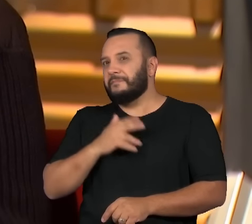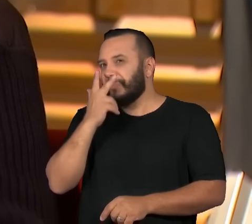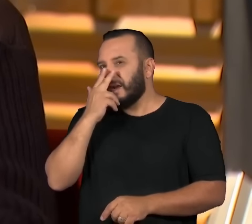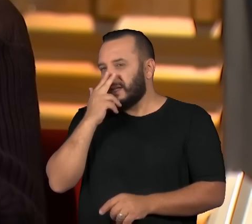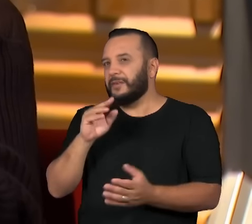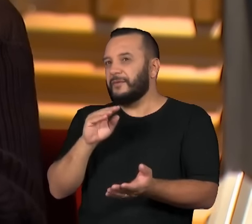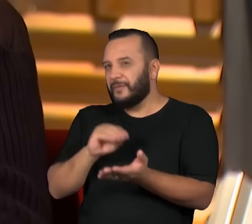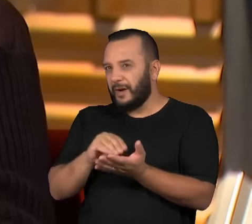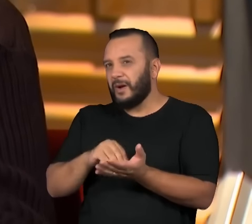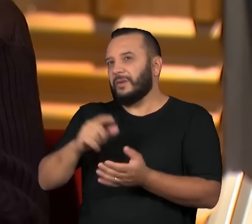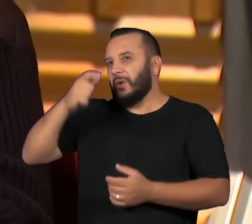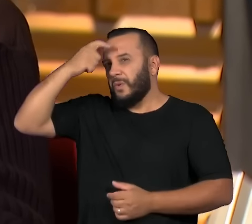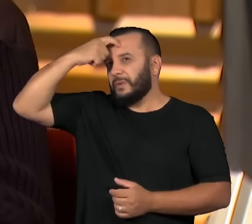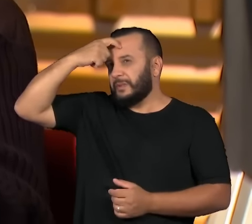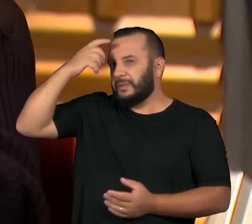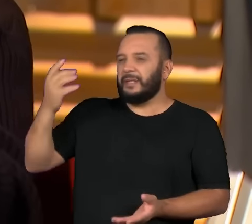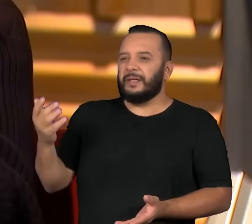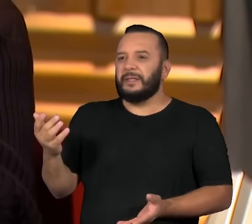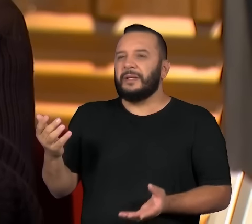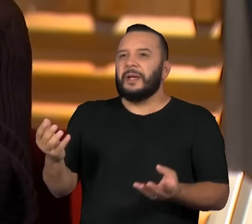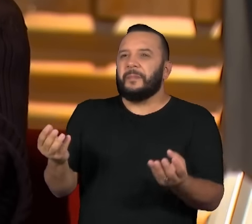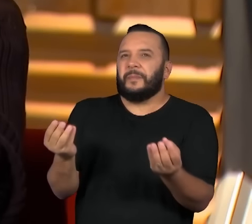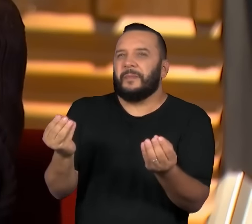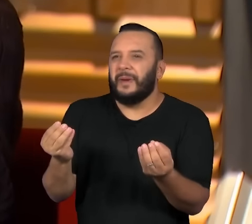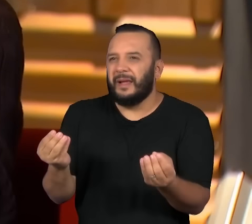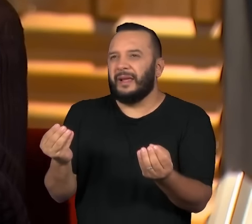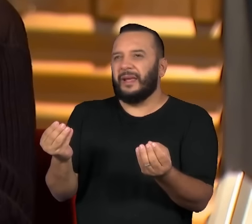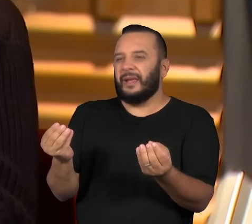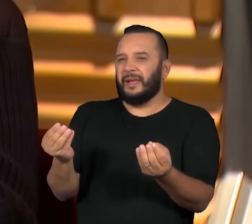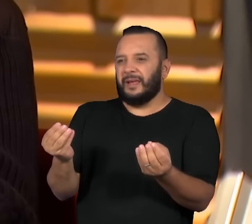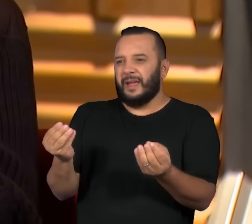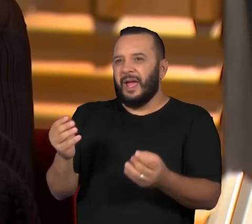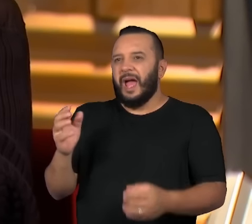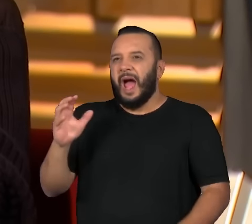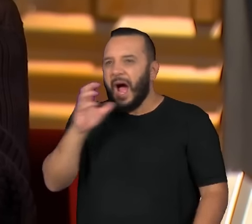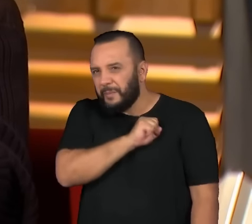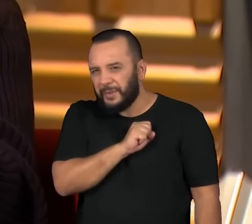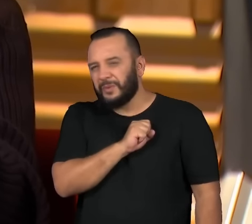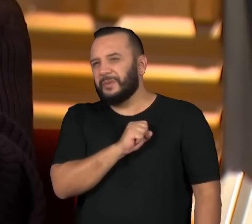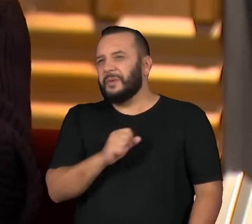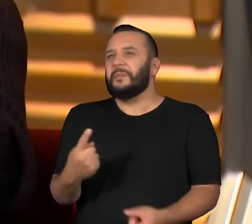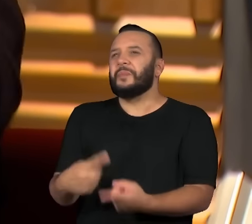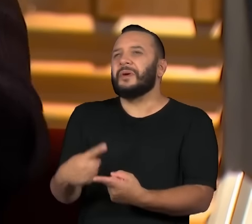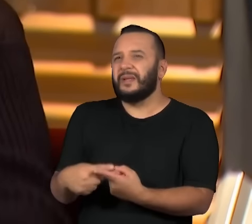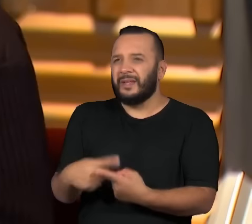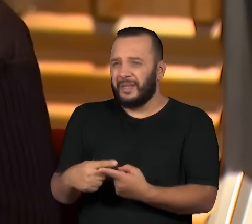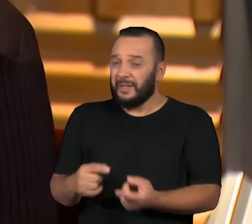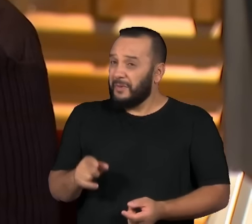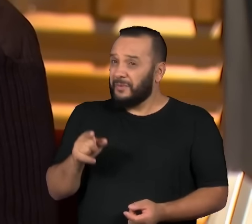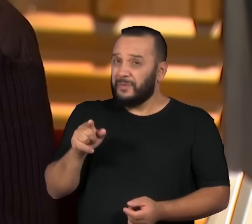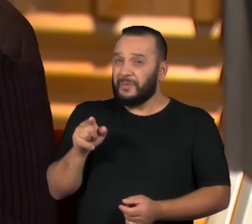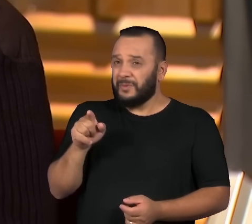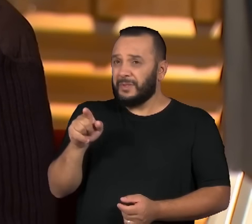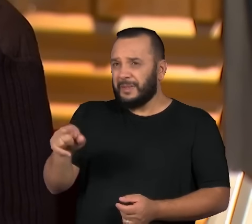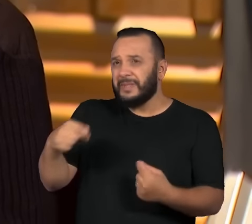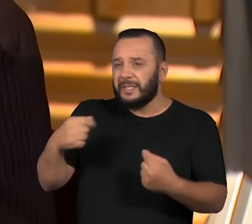conceito daquilo, do que você é. Pra que você precisa das coisas mais rápido? Por exemplo, pra que você precisa morango o ano inteiro?